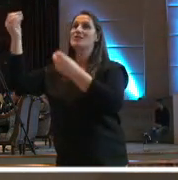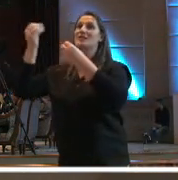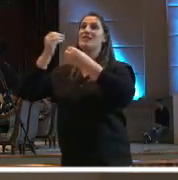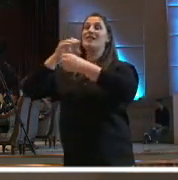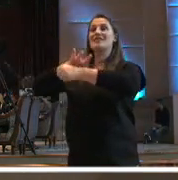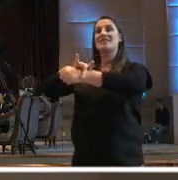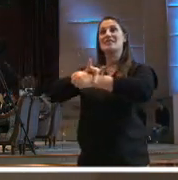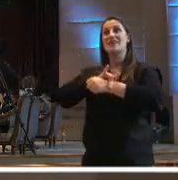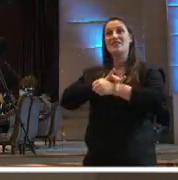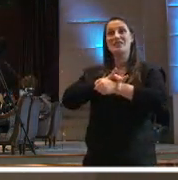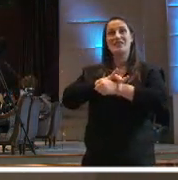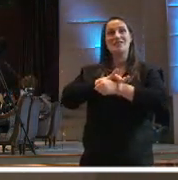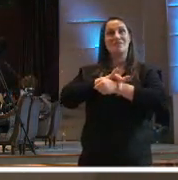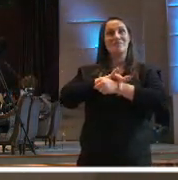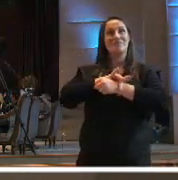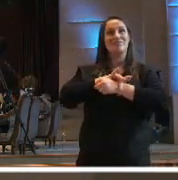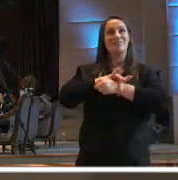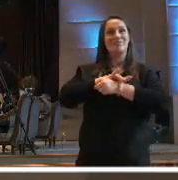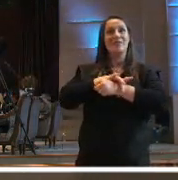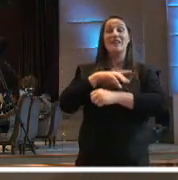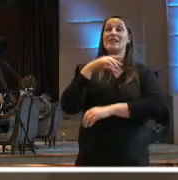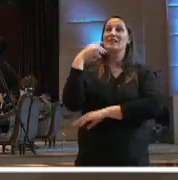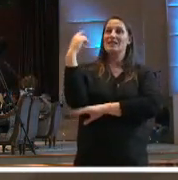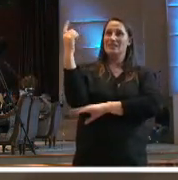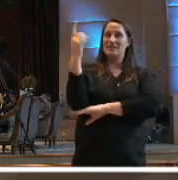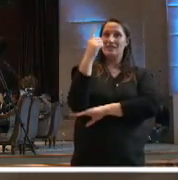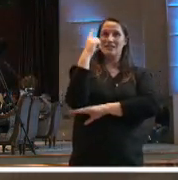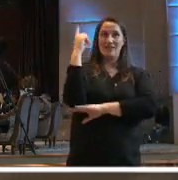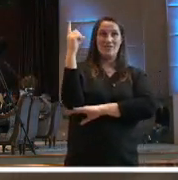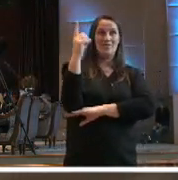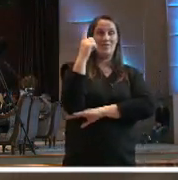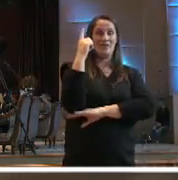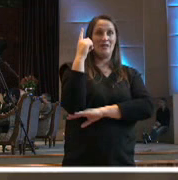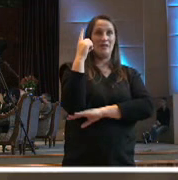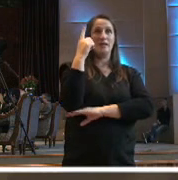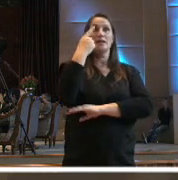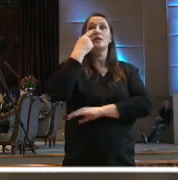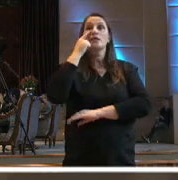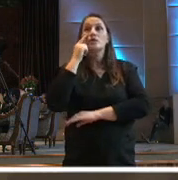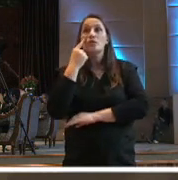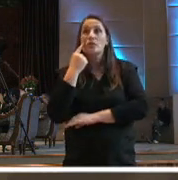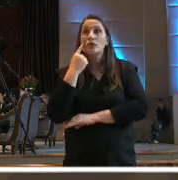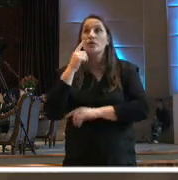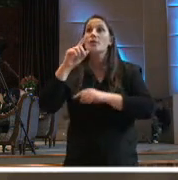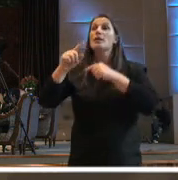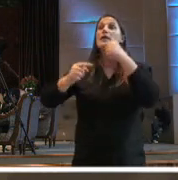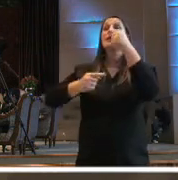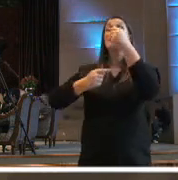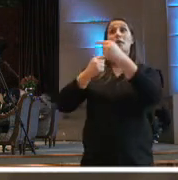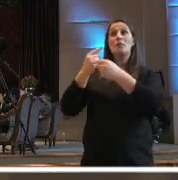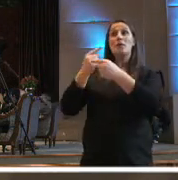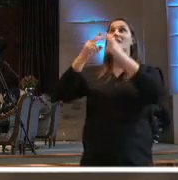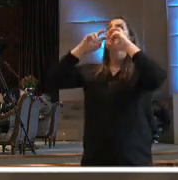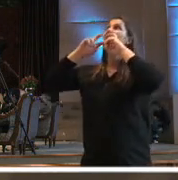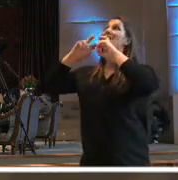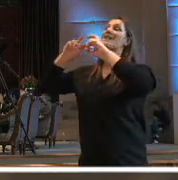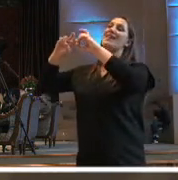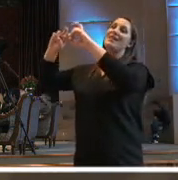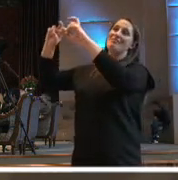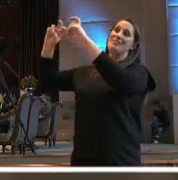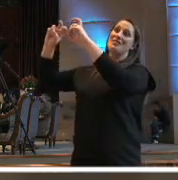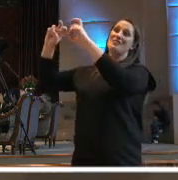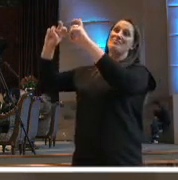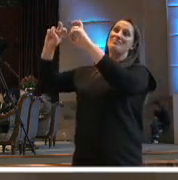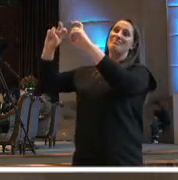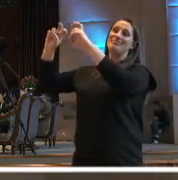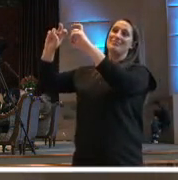E aí então Davi chorou, e depois ele clamou. E quando ele